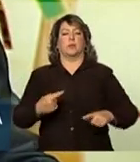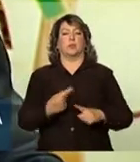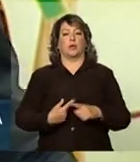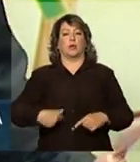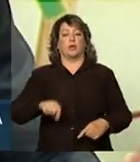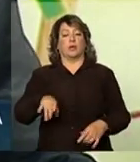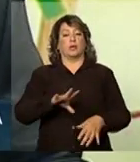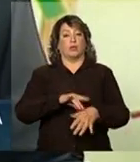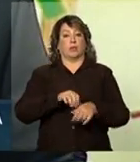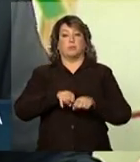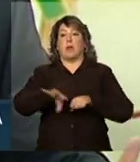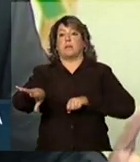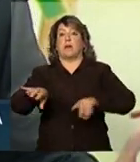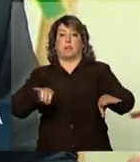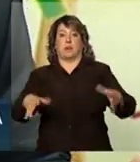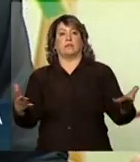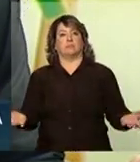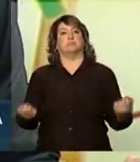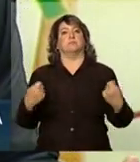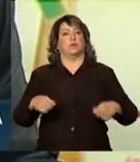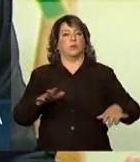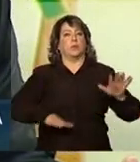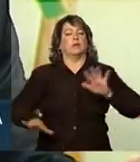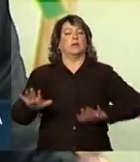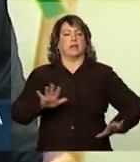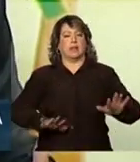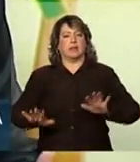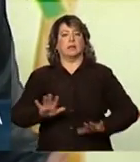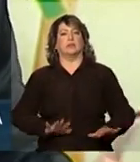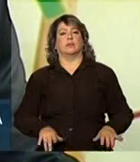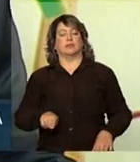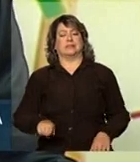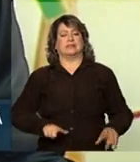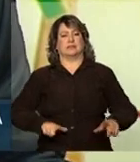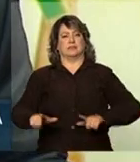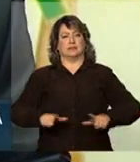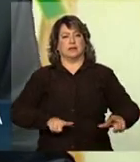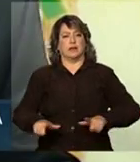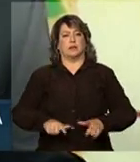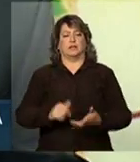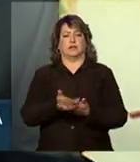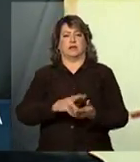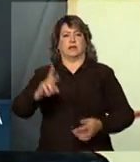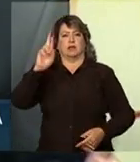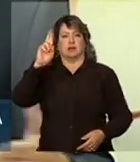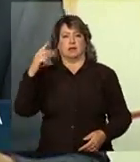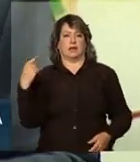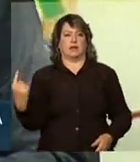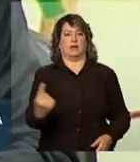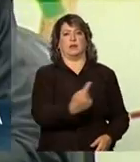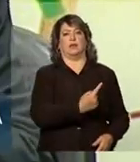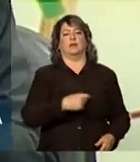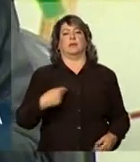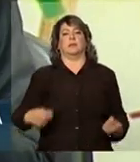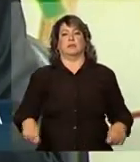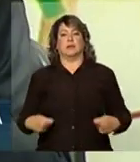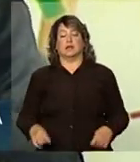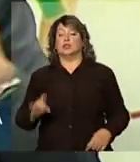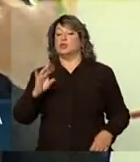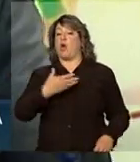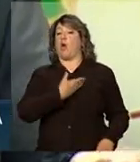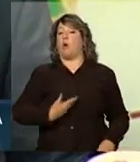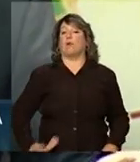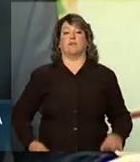com doenças transmissíveis e é fundamental, tá certo? Essa atitude compartilhada de responsabilidade que não pode ser apenas do poder